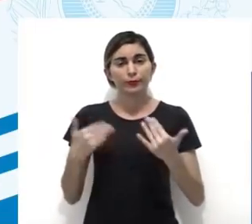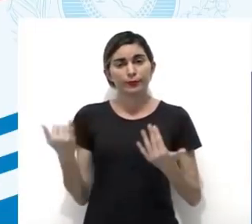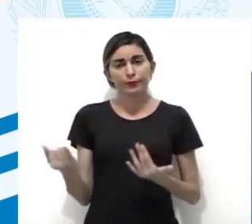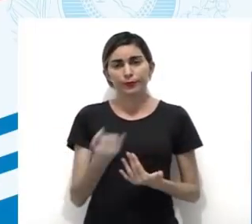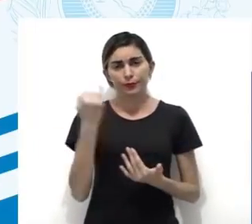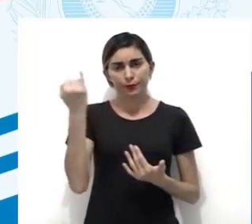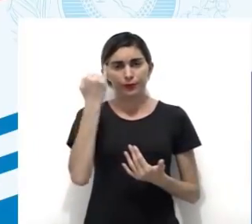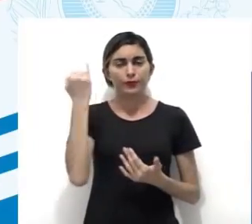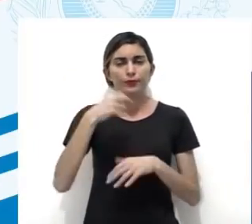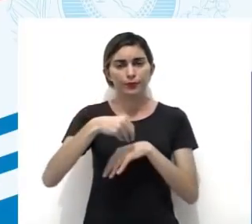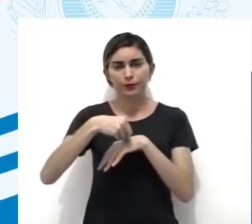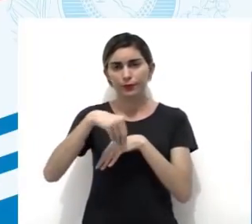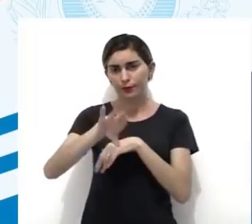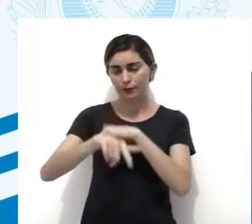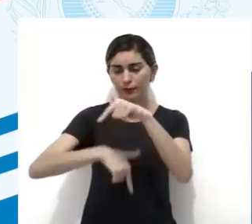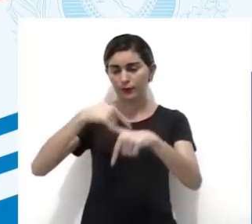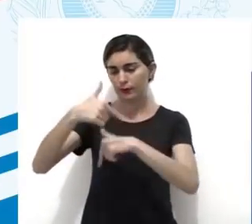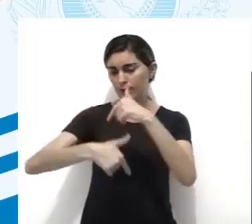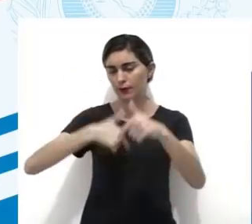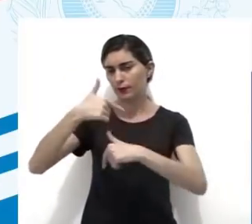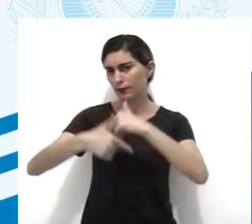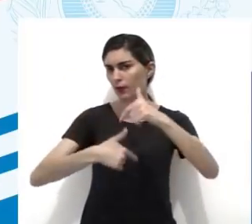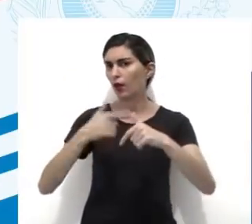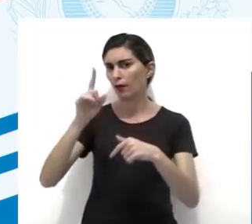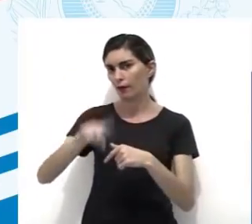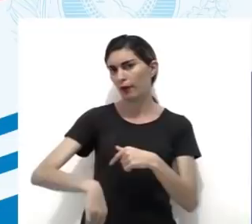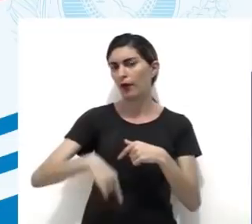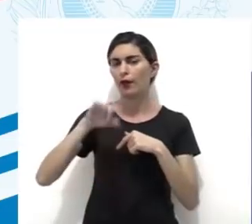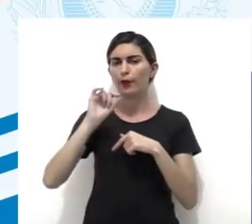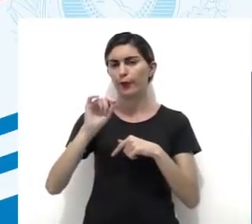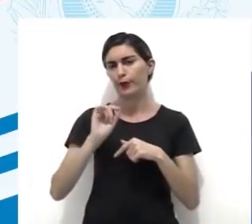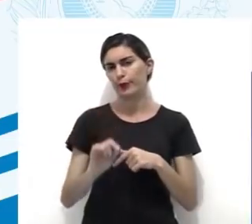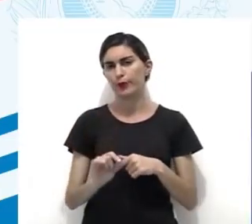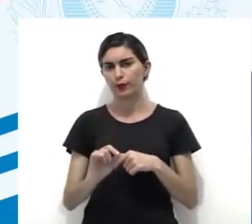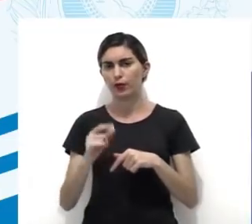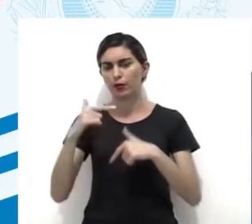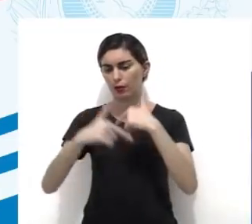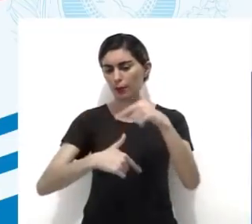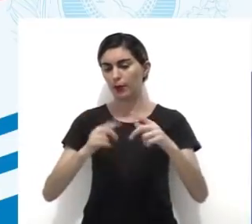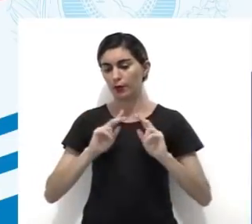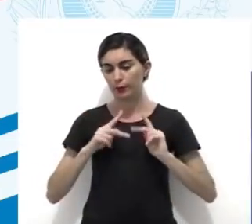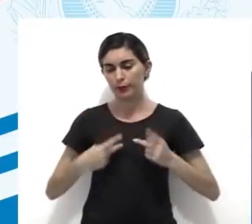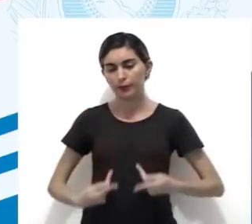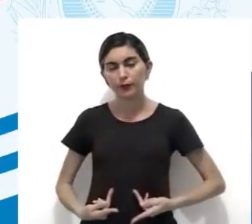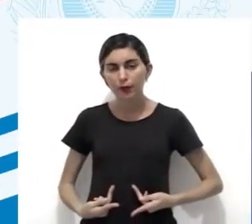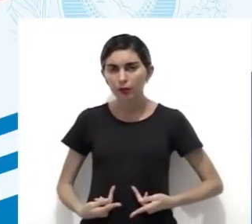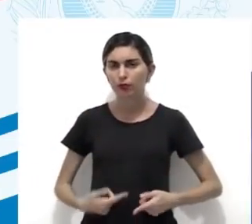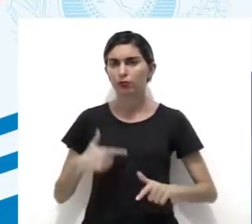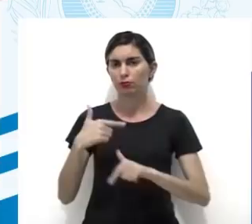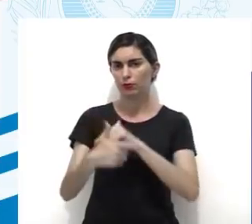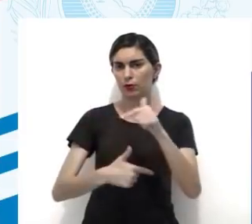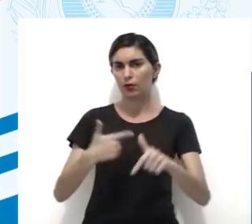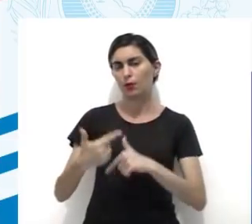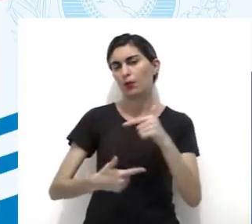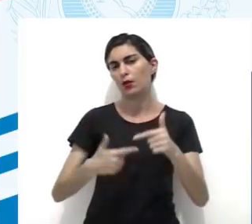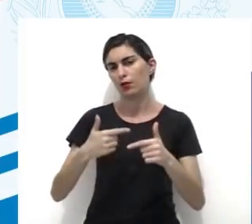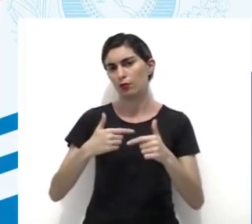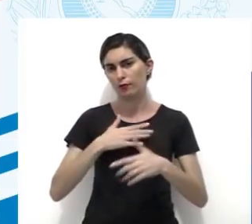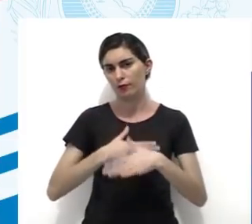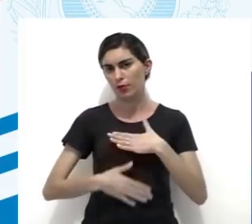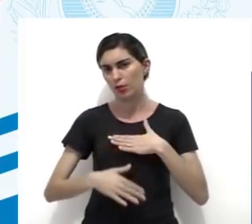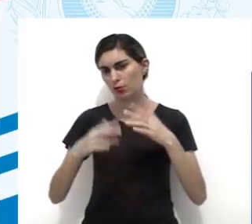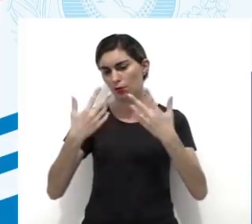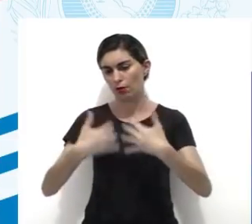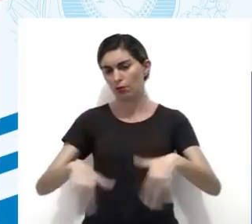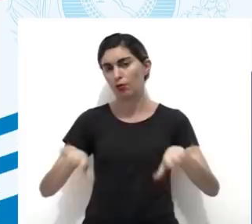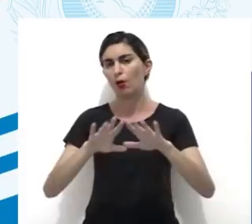importante salientar que o trabalho é justamente o trabalho humano, né, e o trabalho físico-natural, ele está